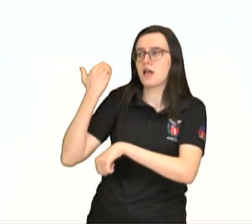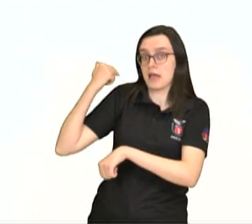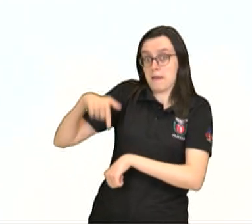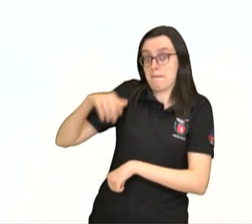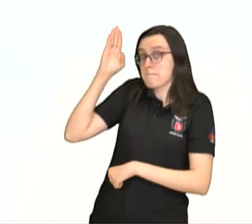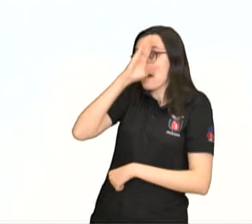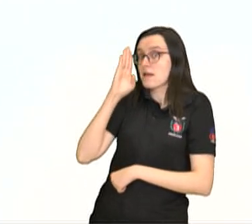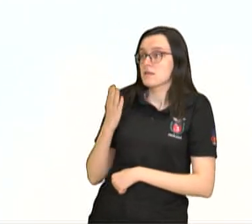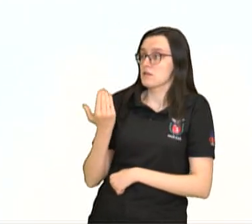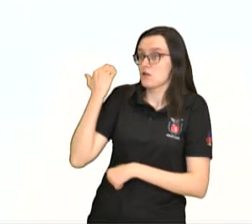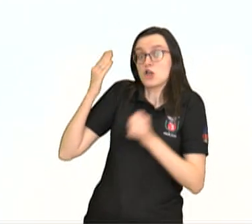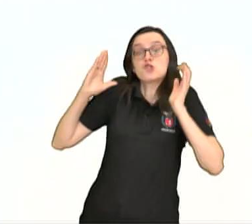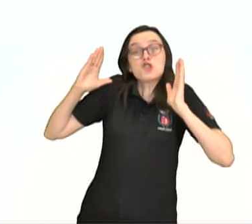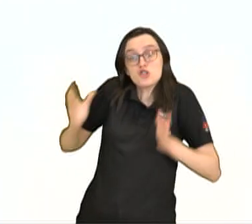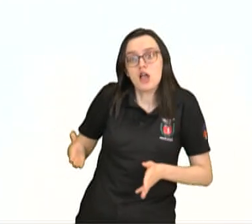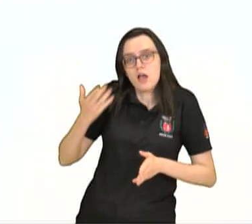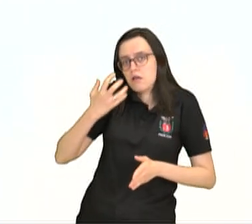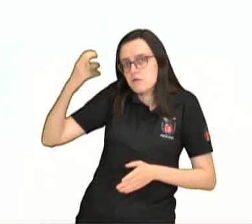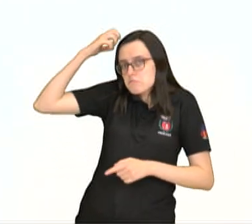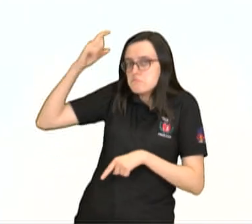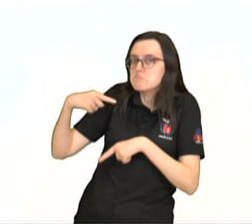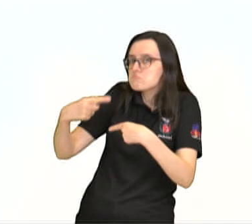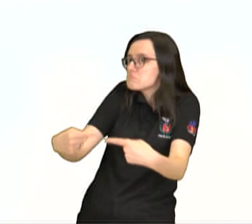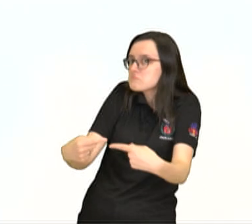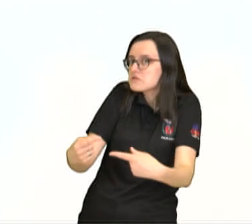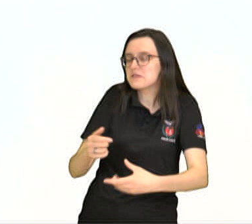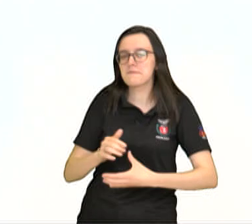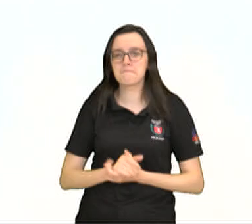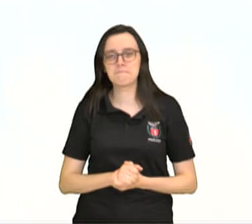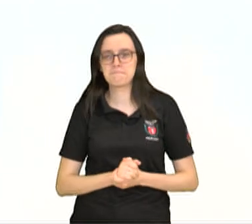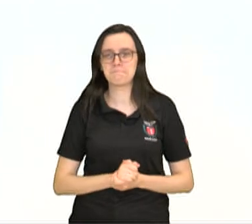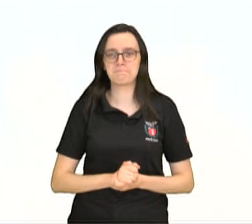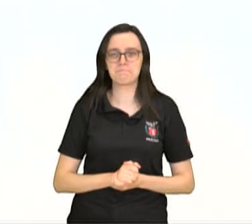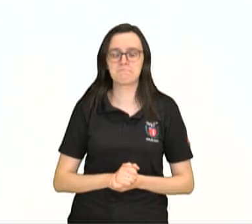Se o Brasil ele já foi uma monarquia?